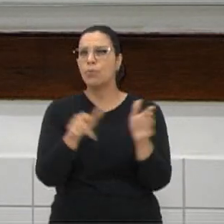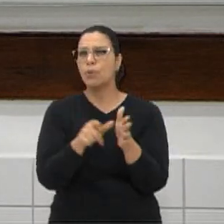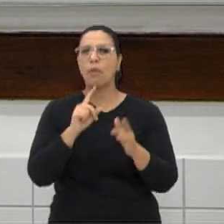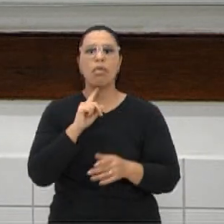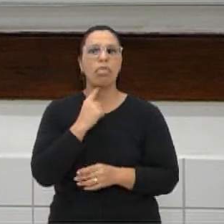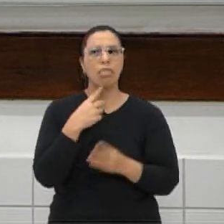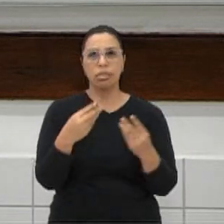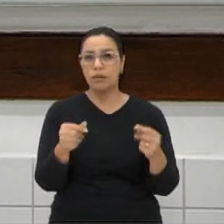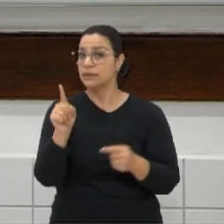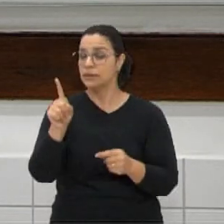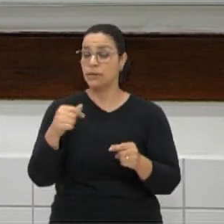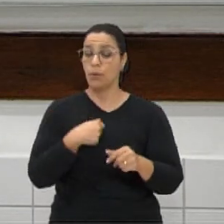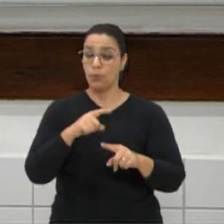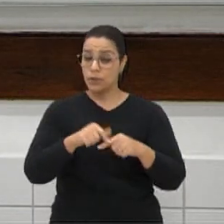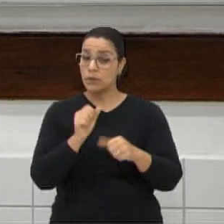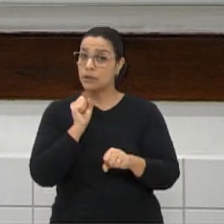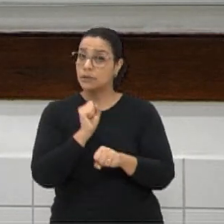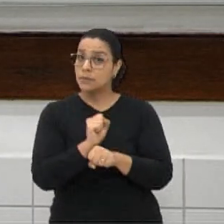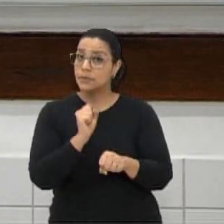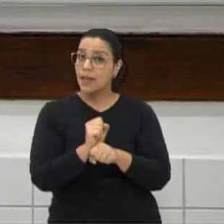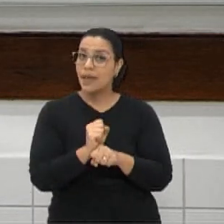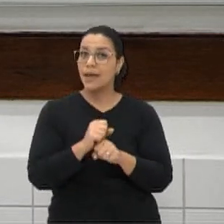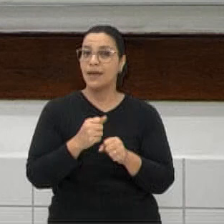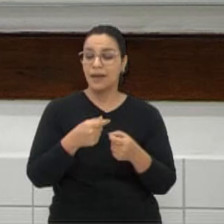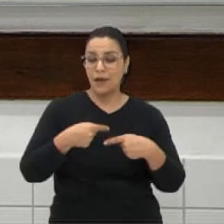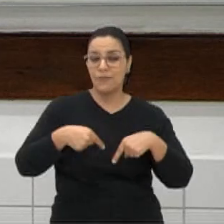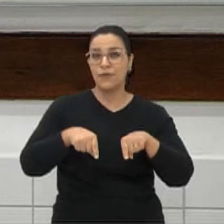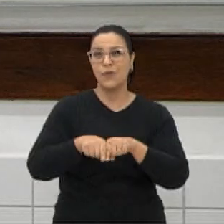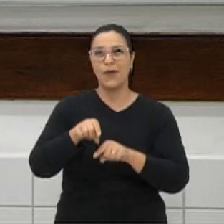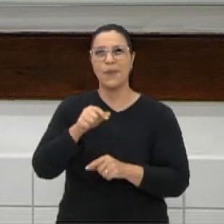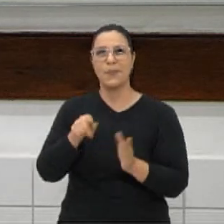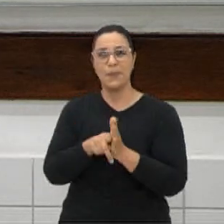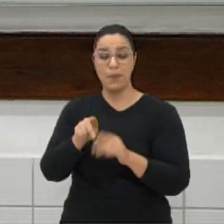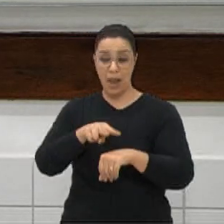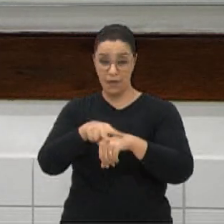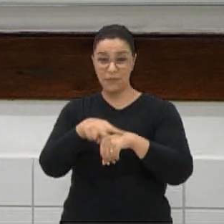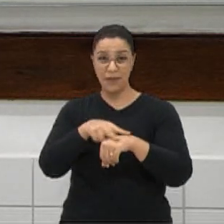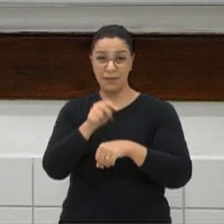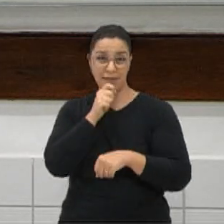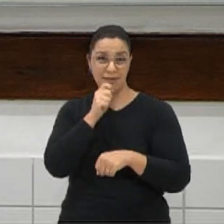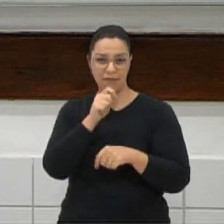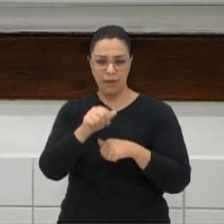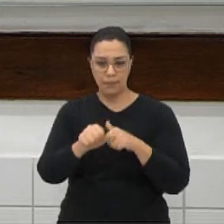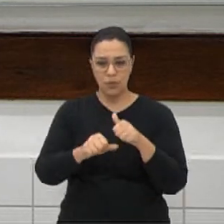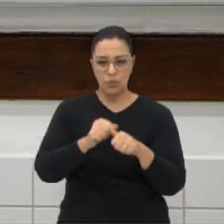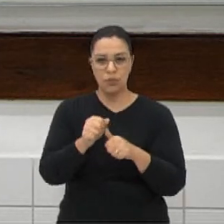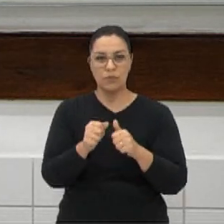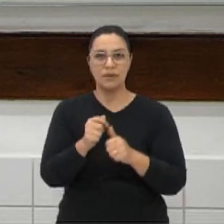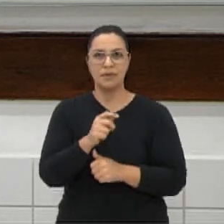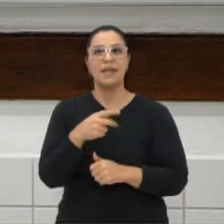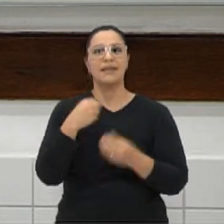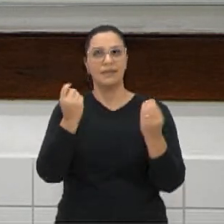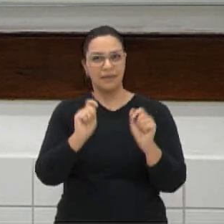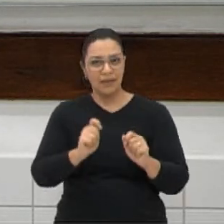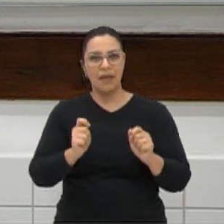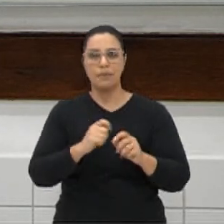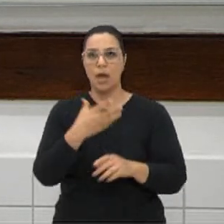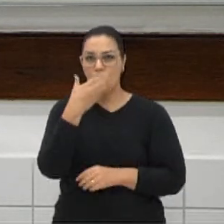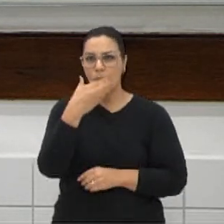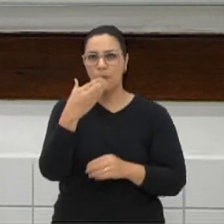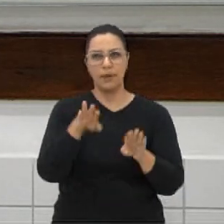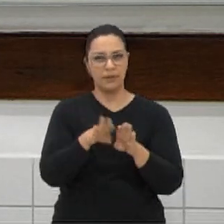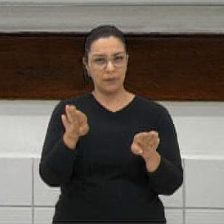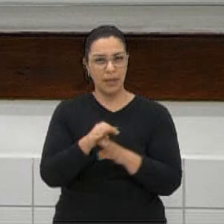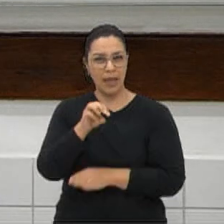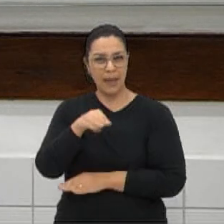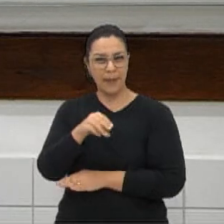estragar no momento e aí ela vai deixar ali naquele lugar para que ele possa, então, através da ação do tempo, ele possa ficar